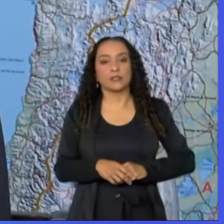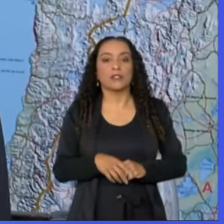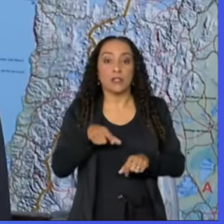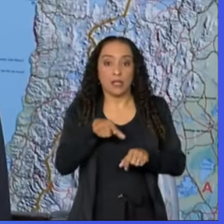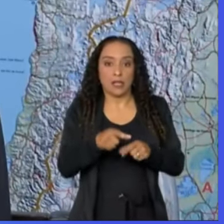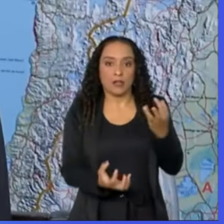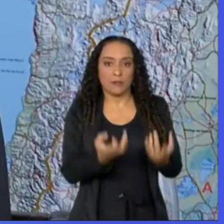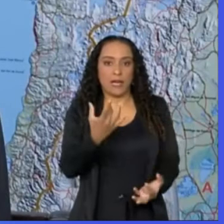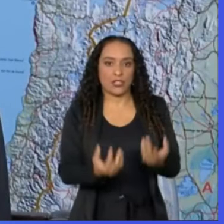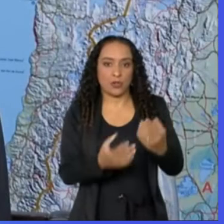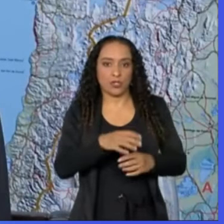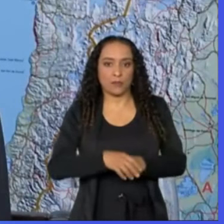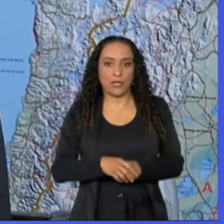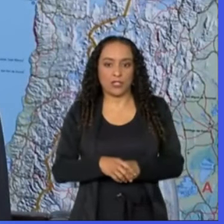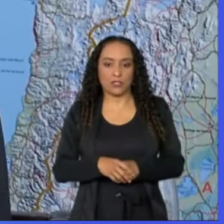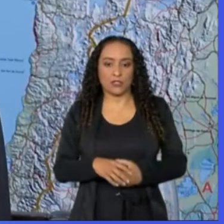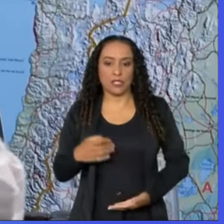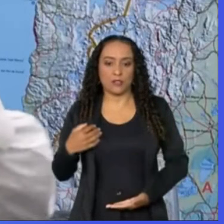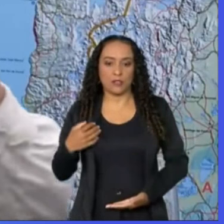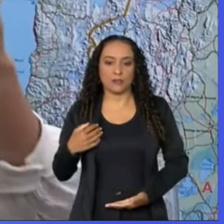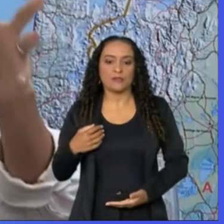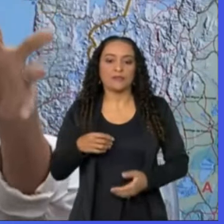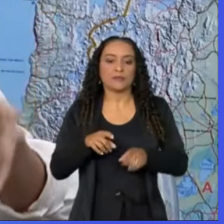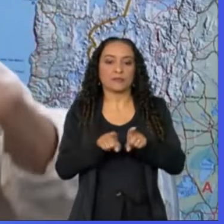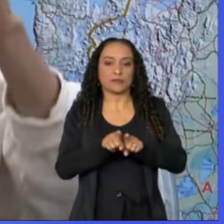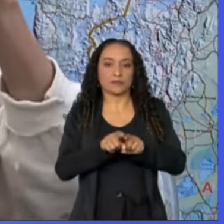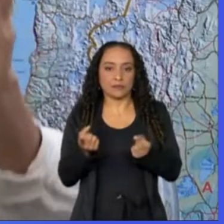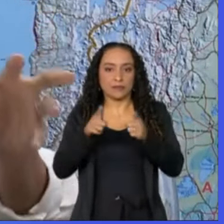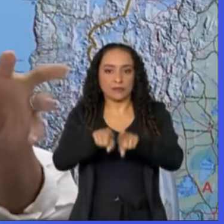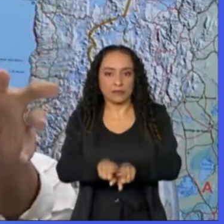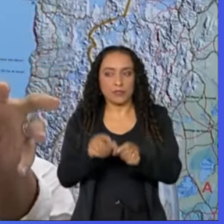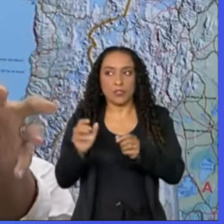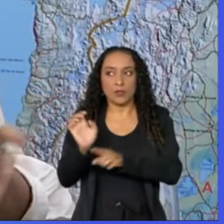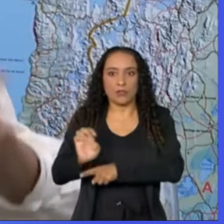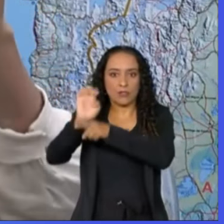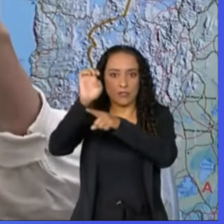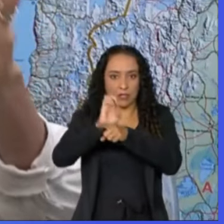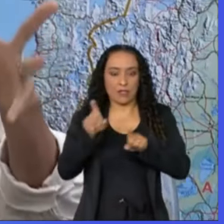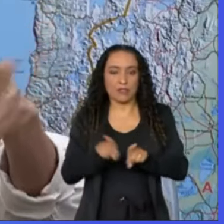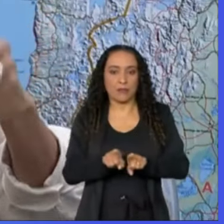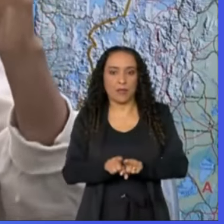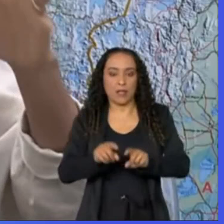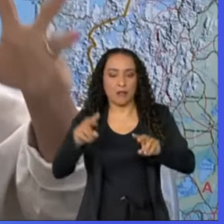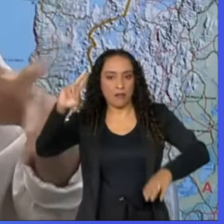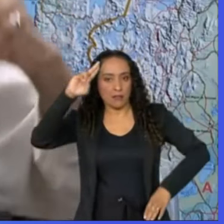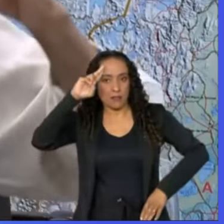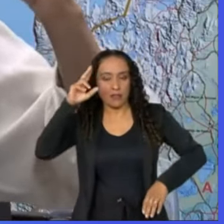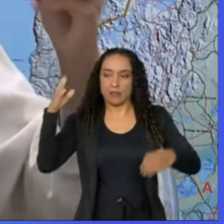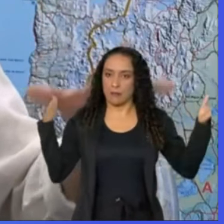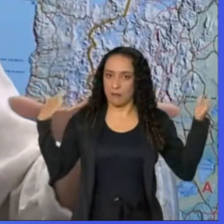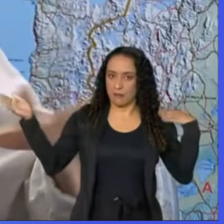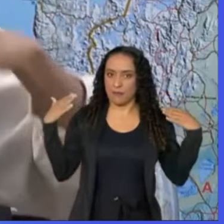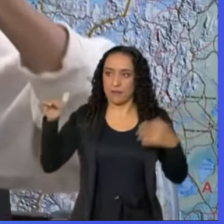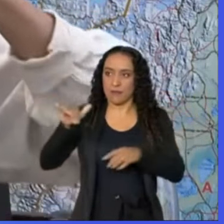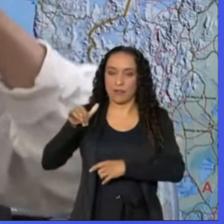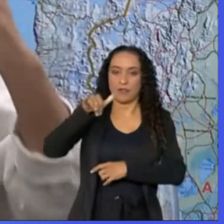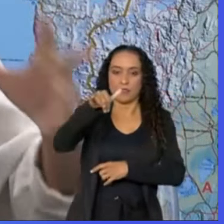conseguimos numa verdadeira Força Tarefa em parceria com os estados o exército a Marinha